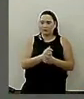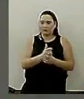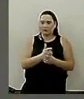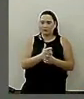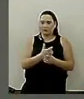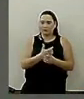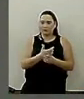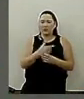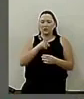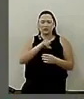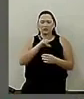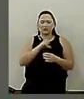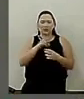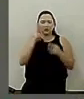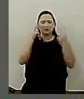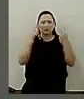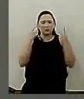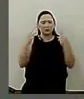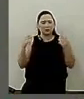está tranquilo.